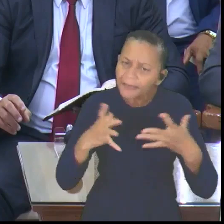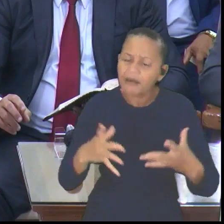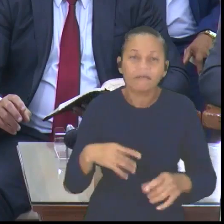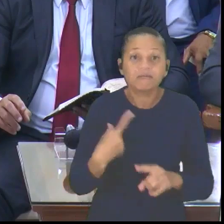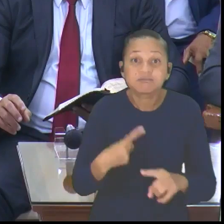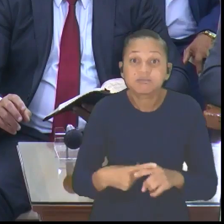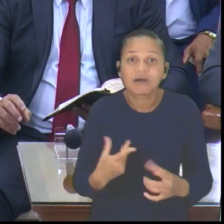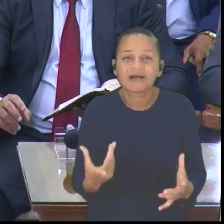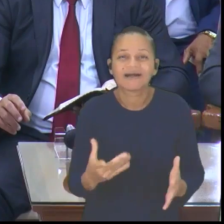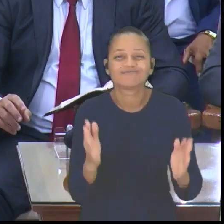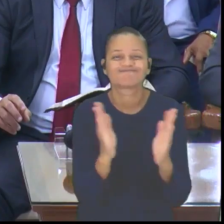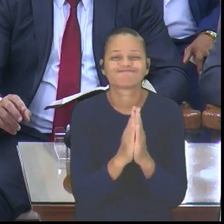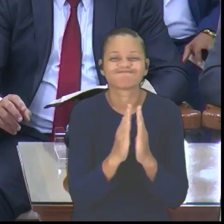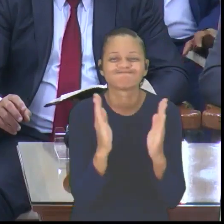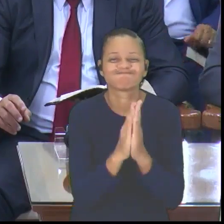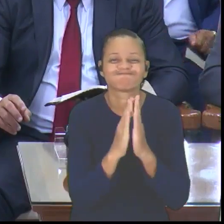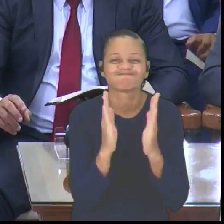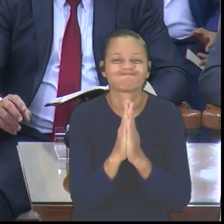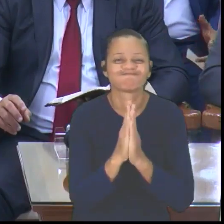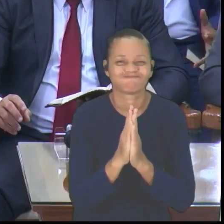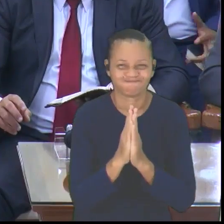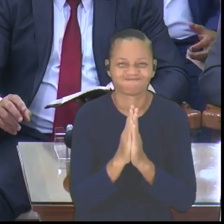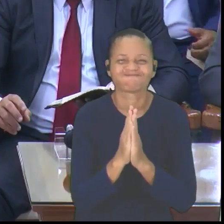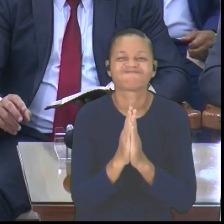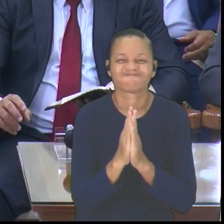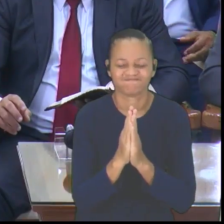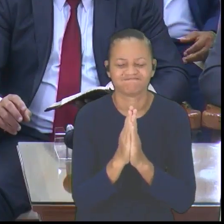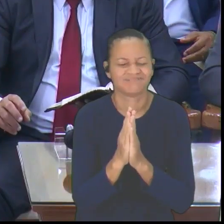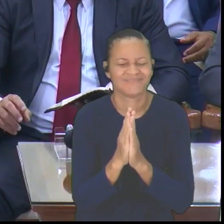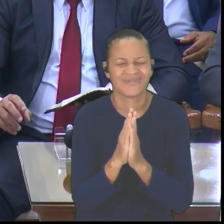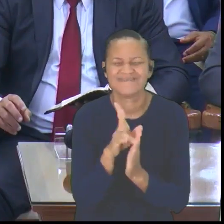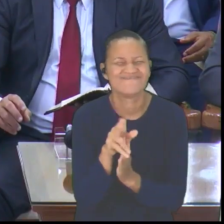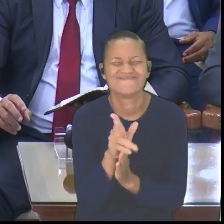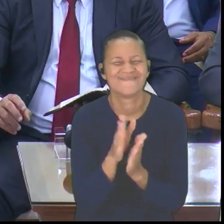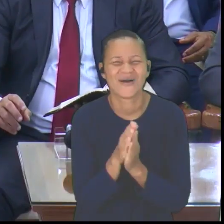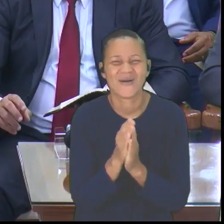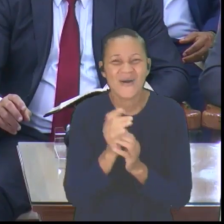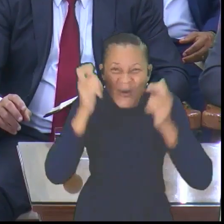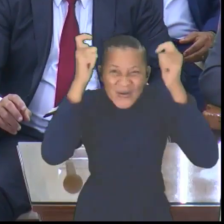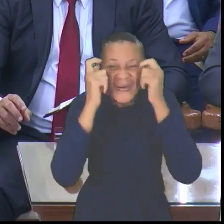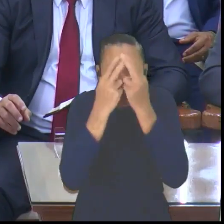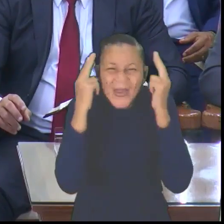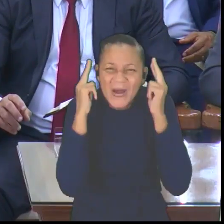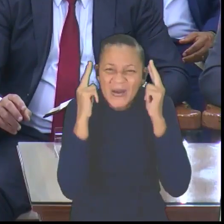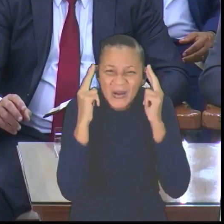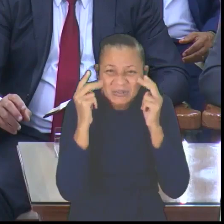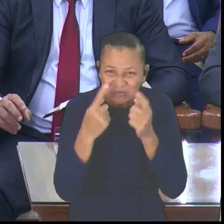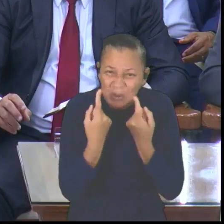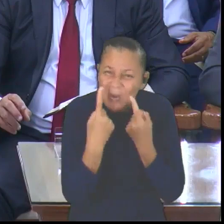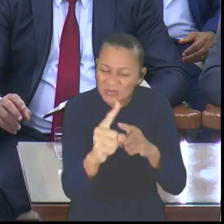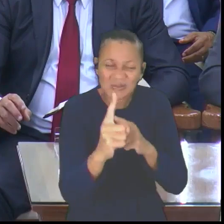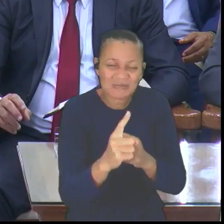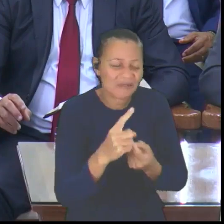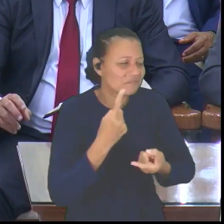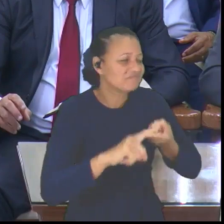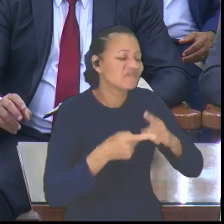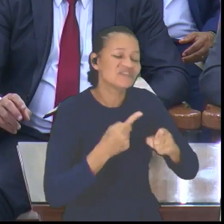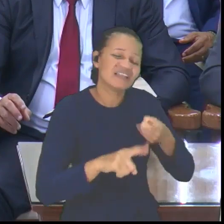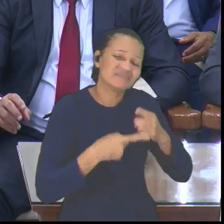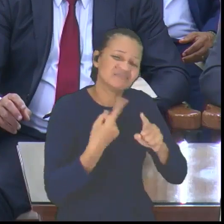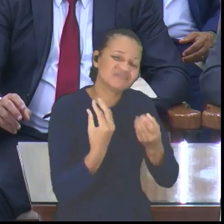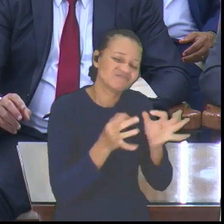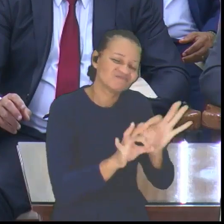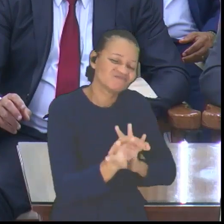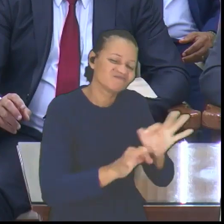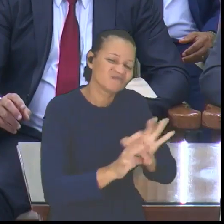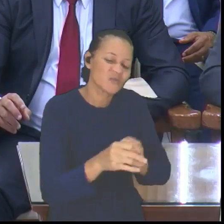Por causa da oração. Irmãos, Herodes pode planejar o que quiser, mas ele não pode